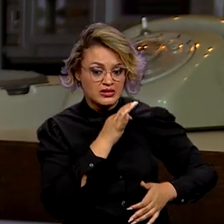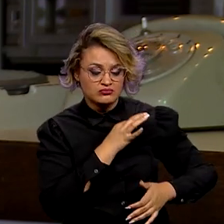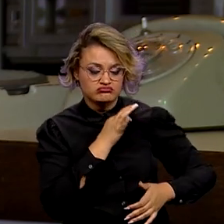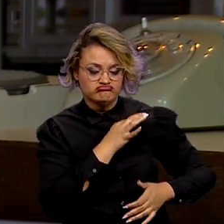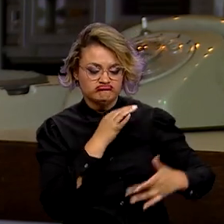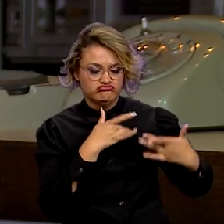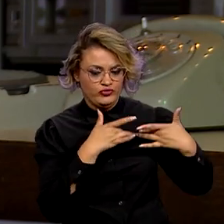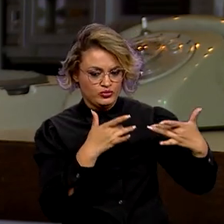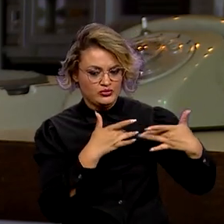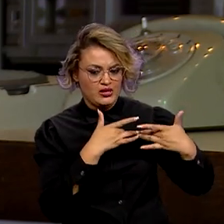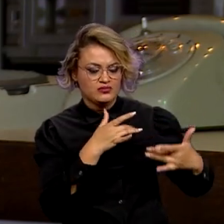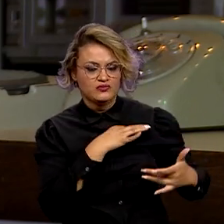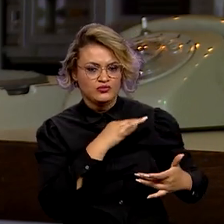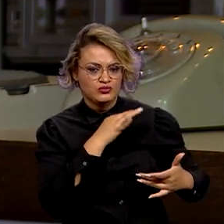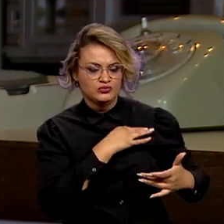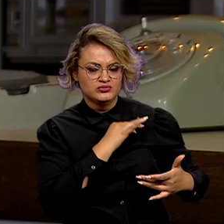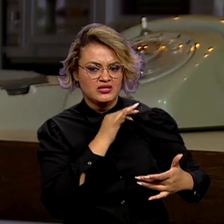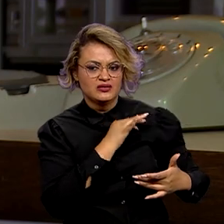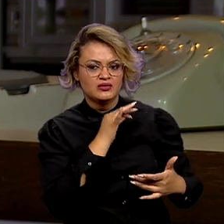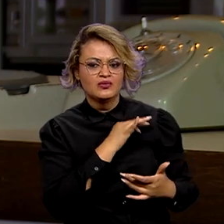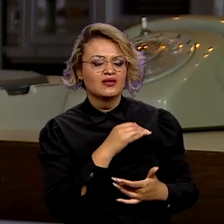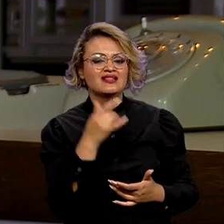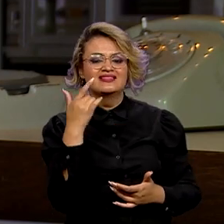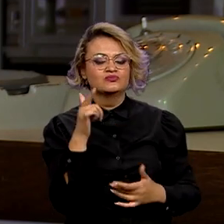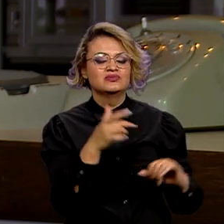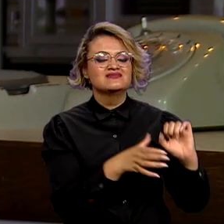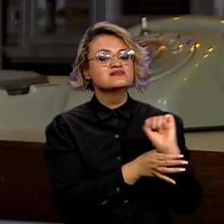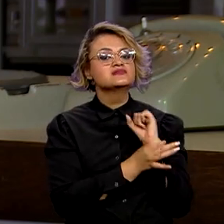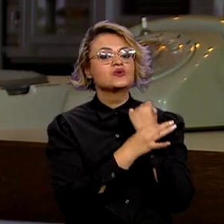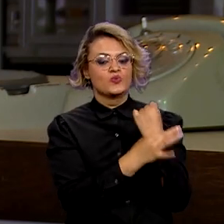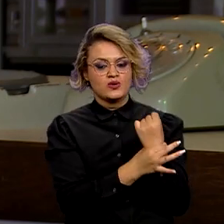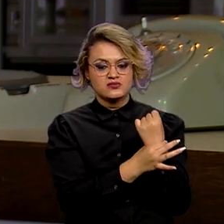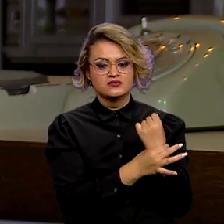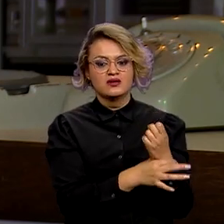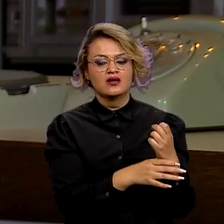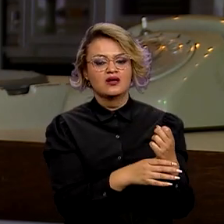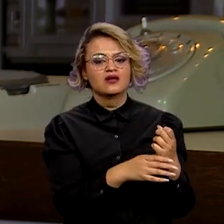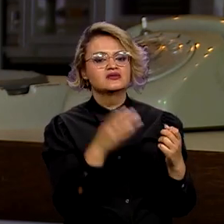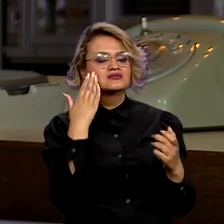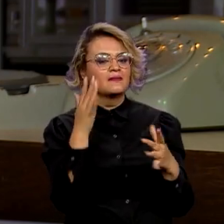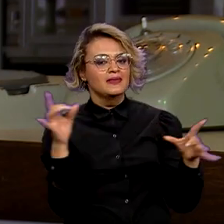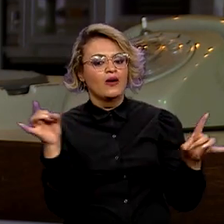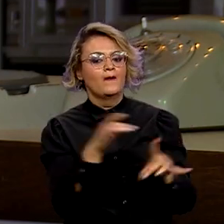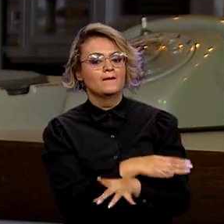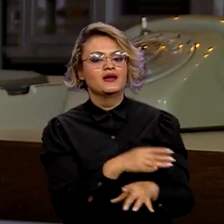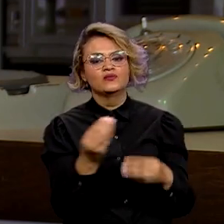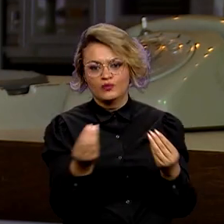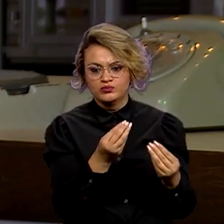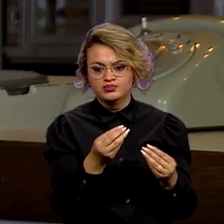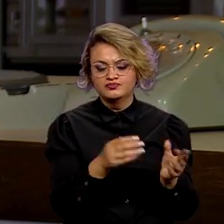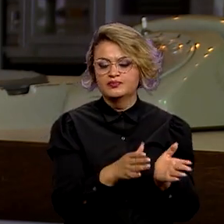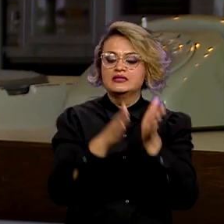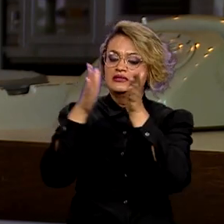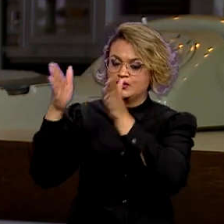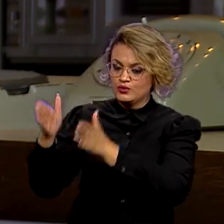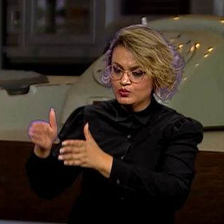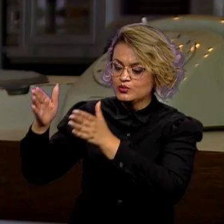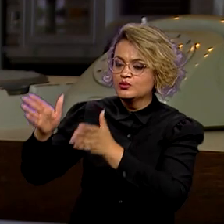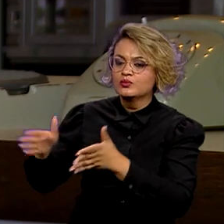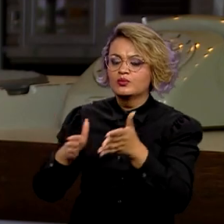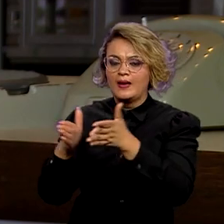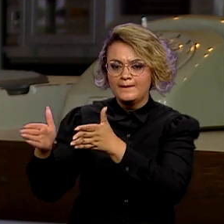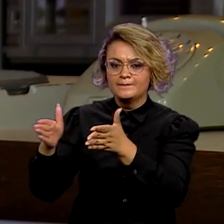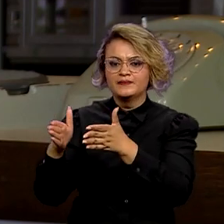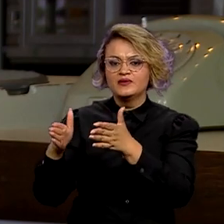que não tem, digamos assim, uma segurança em relação à sua integridade. E o trilho